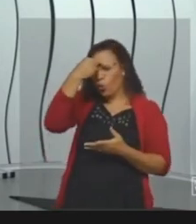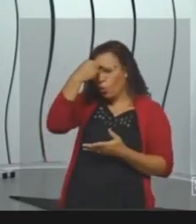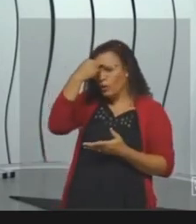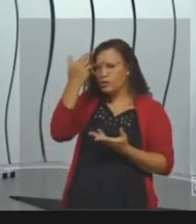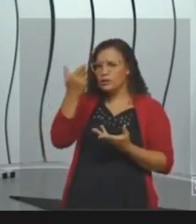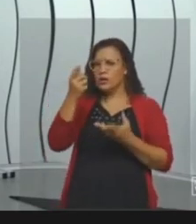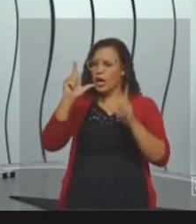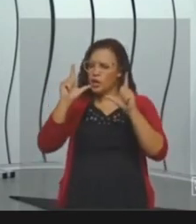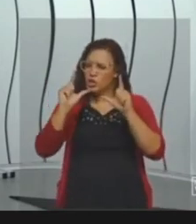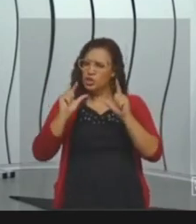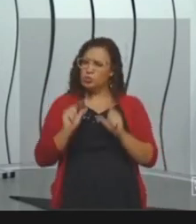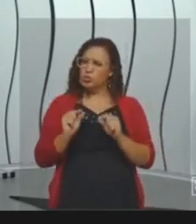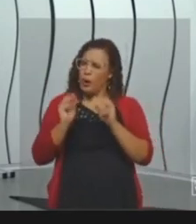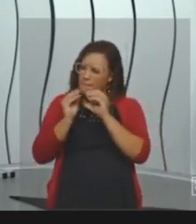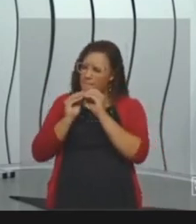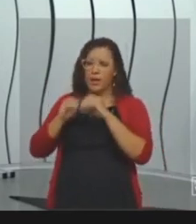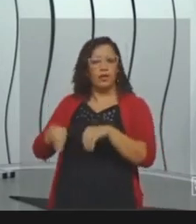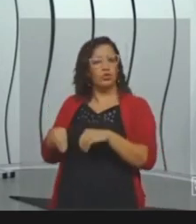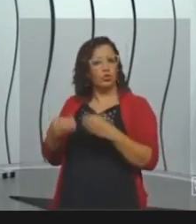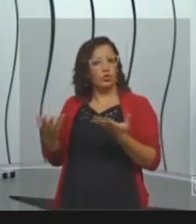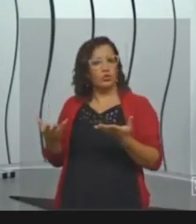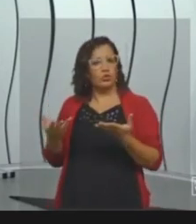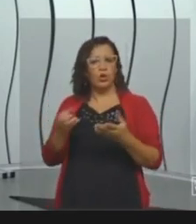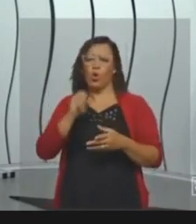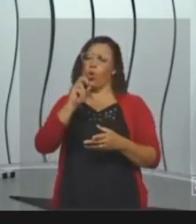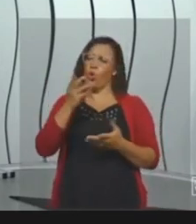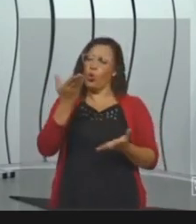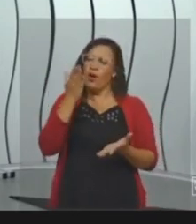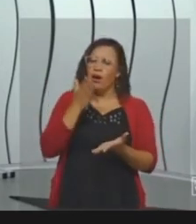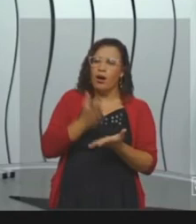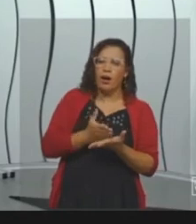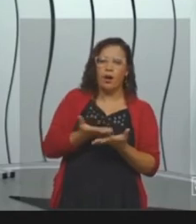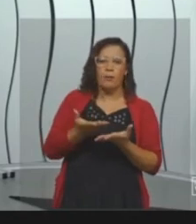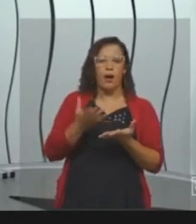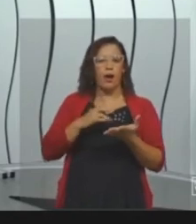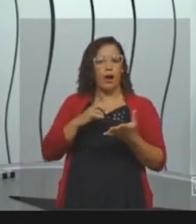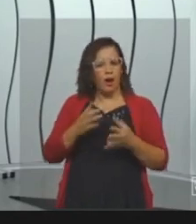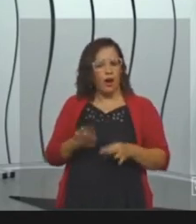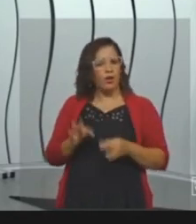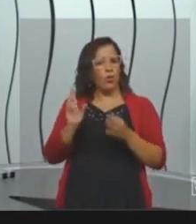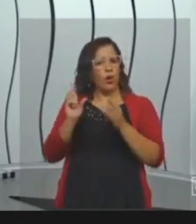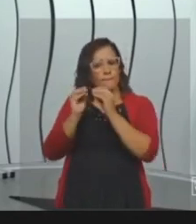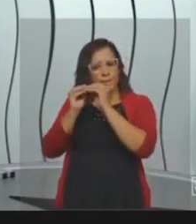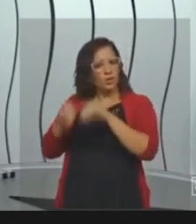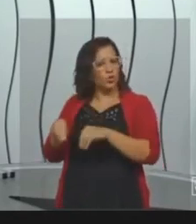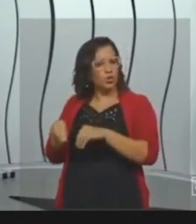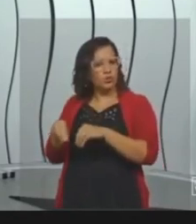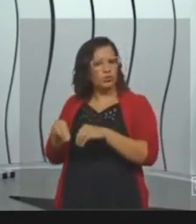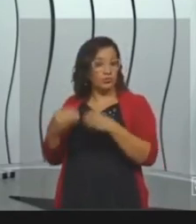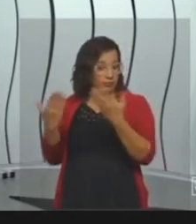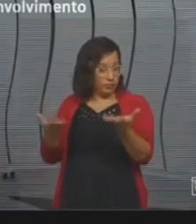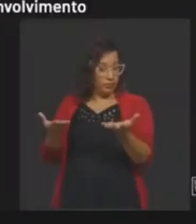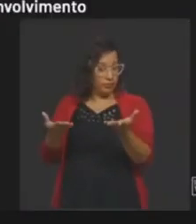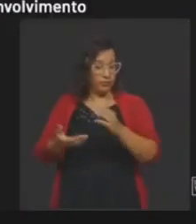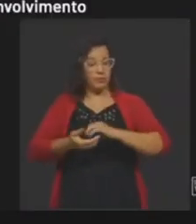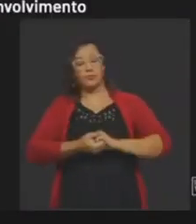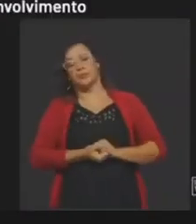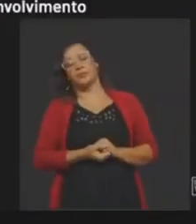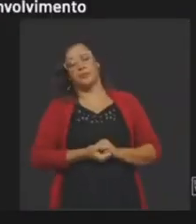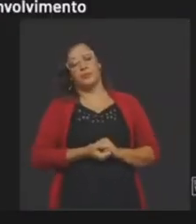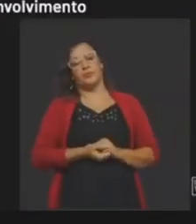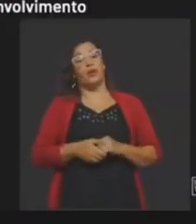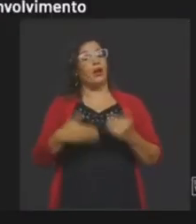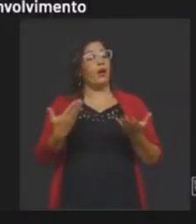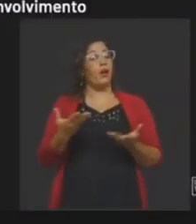os impactos ou até acabar com esses impactos à medida que a tecnologia evolui? Por que não? Uma